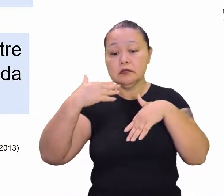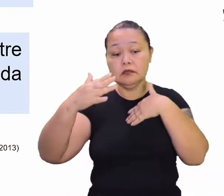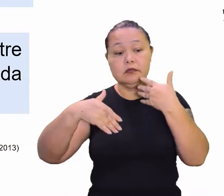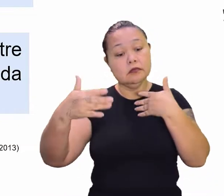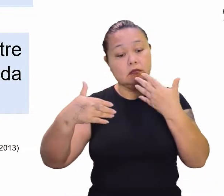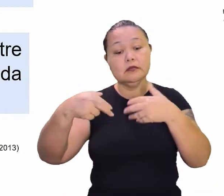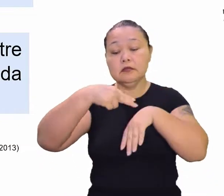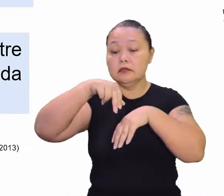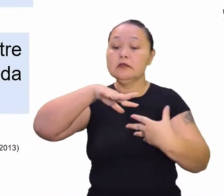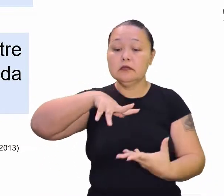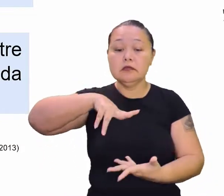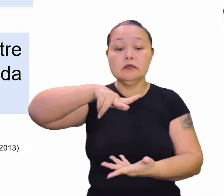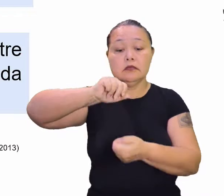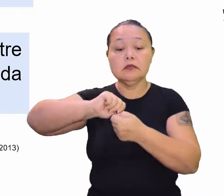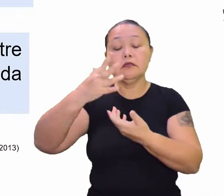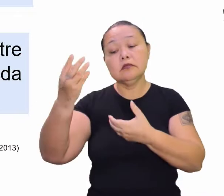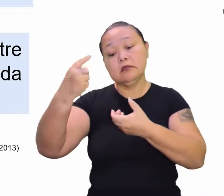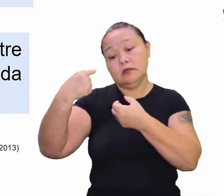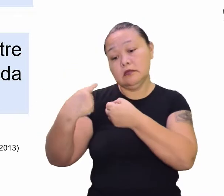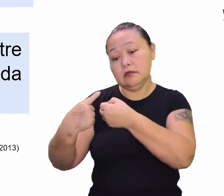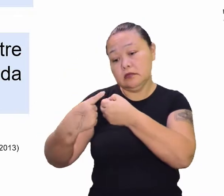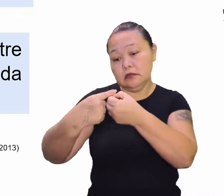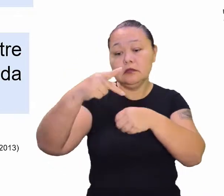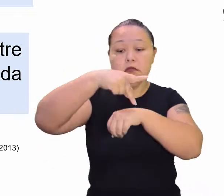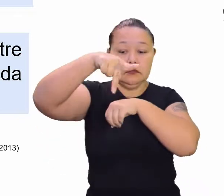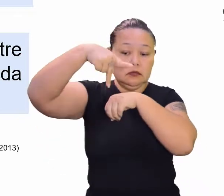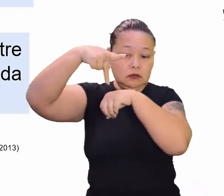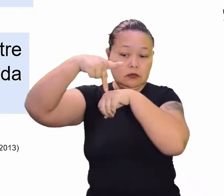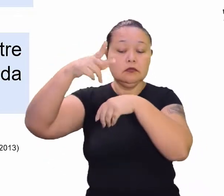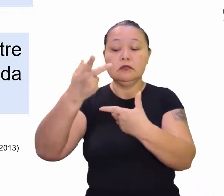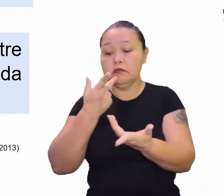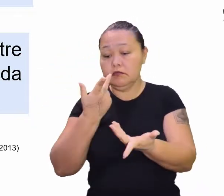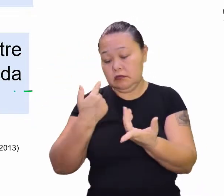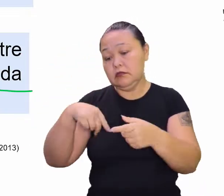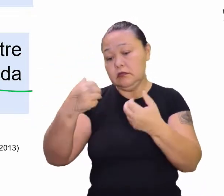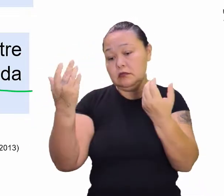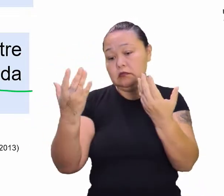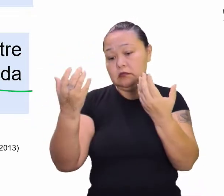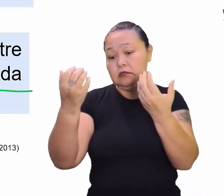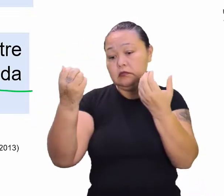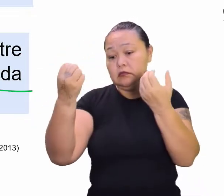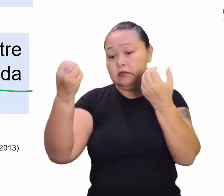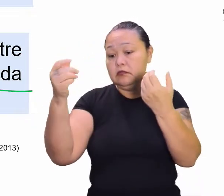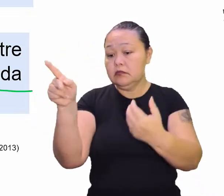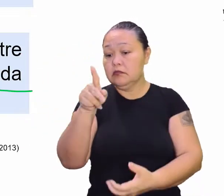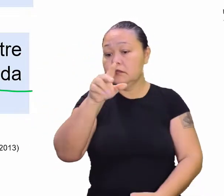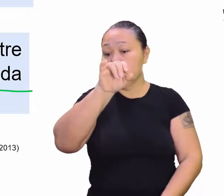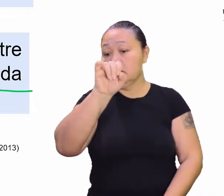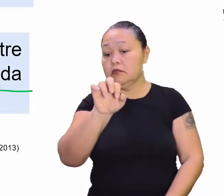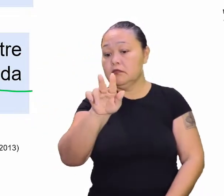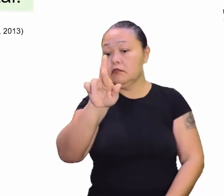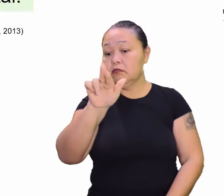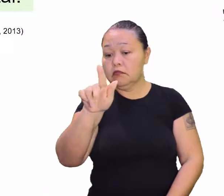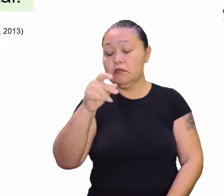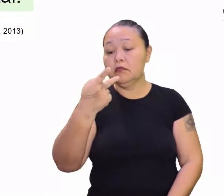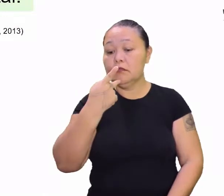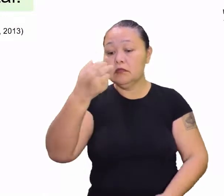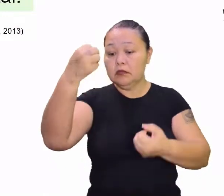tanto entre as nações do mundo como no interior de cada país, que o professor de Jorge acabou de mencionar.